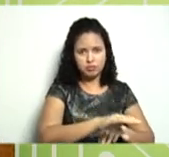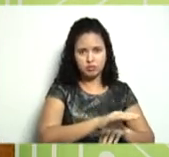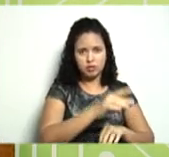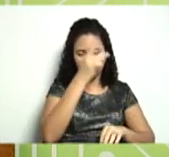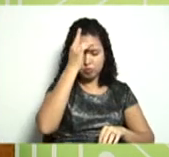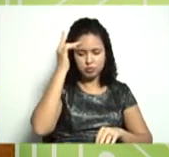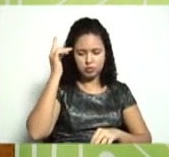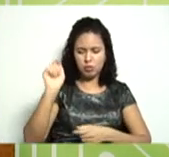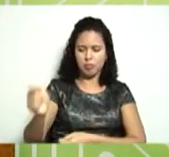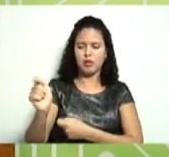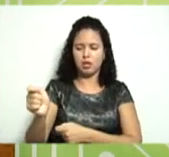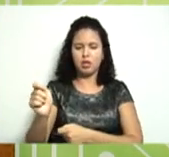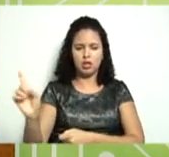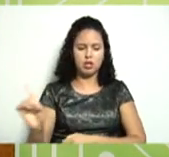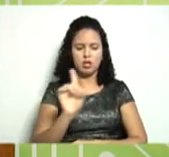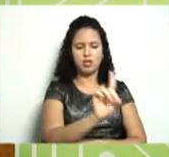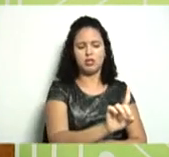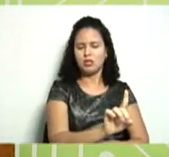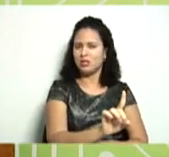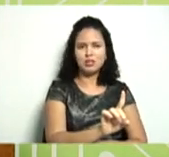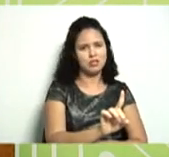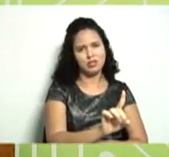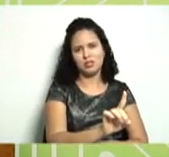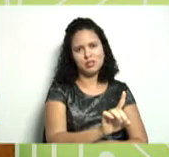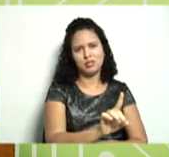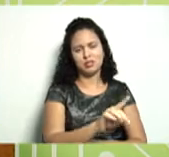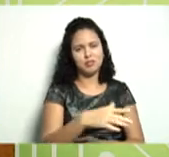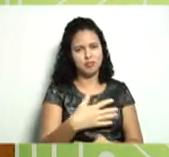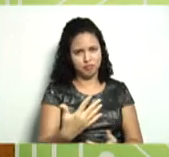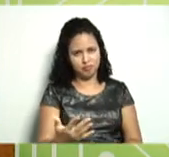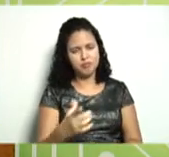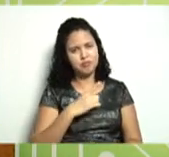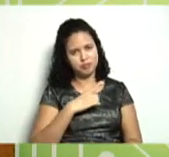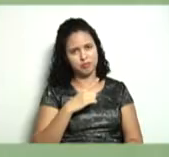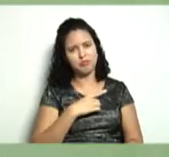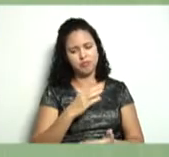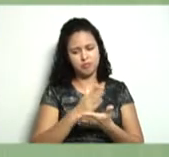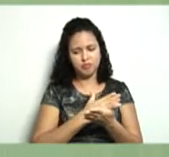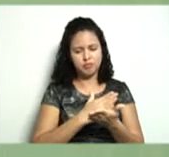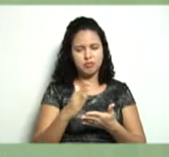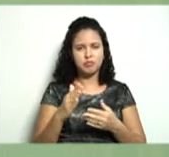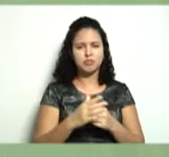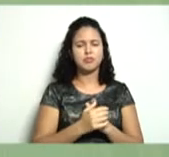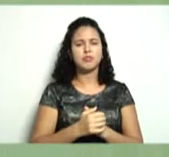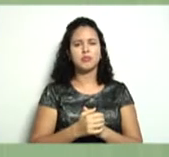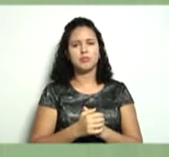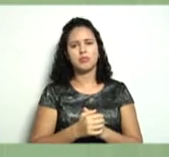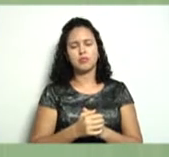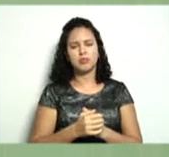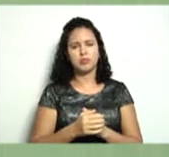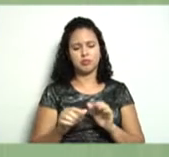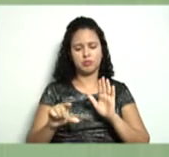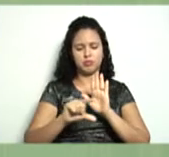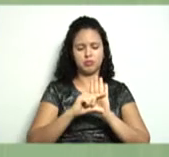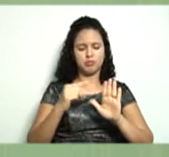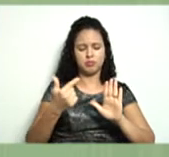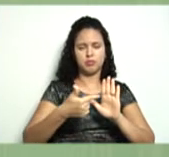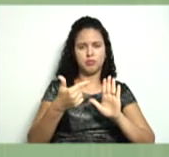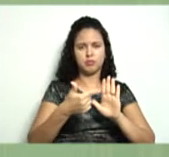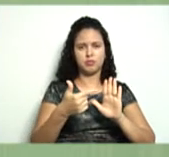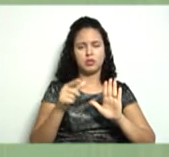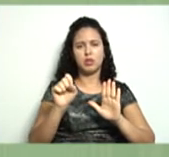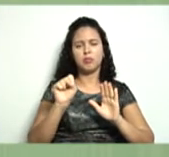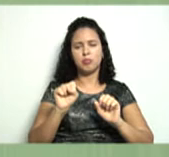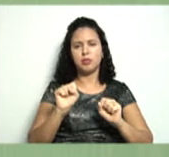com o parágrafo 1º, pode-se ter essas exceções. O parágrafo 2º, poderão ingressar nas cooperativas